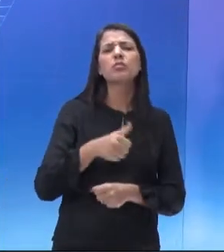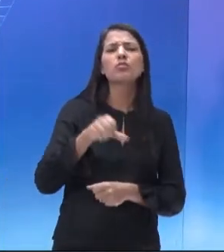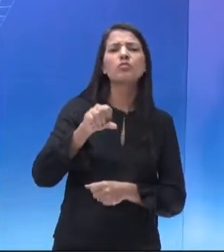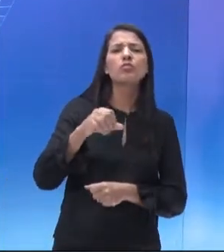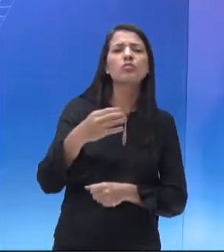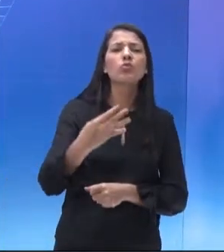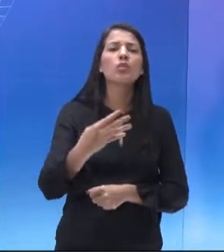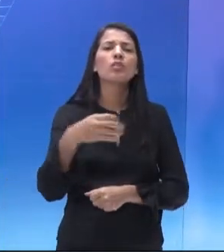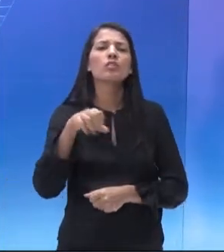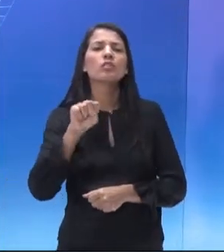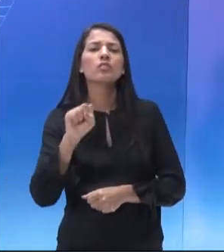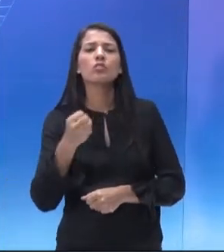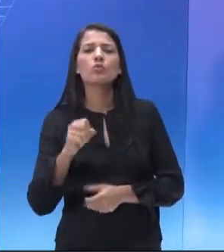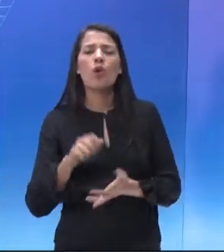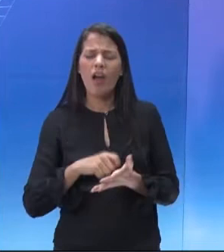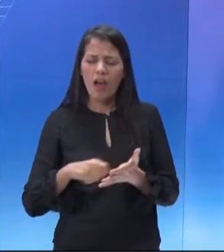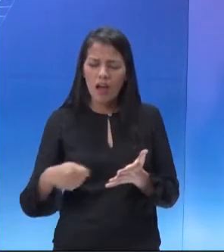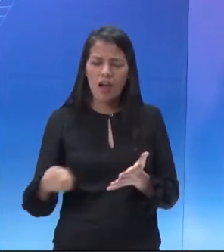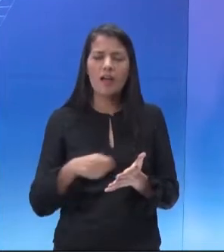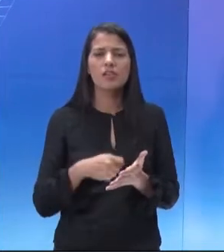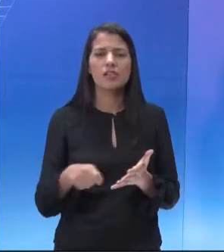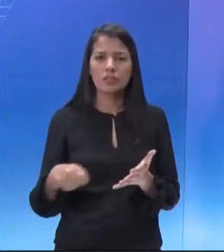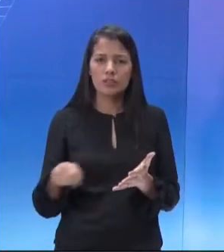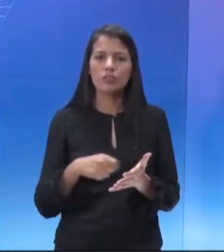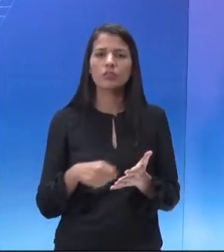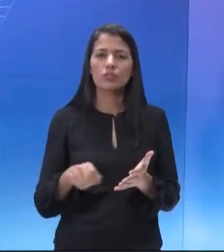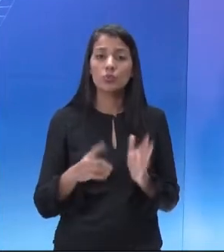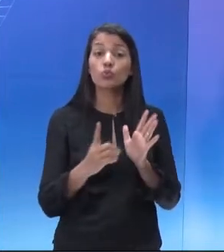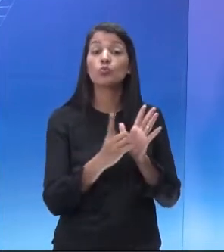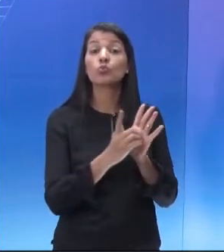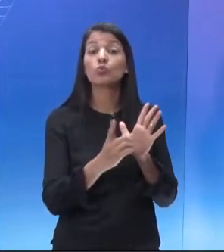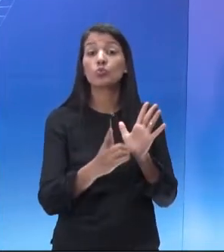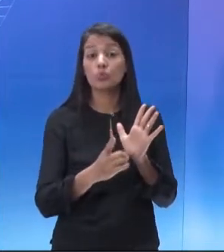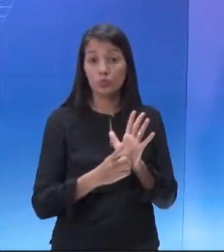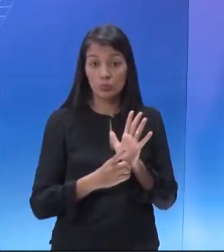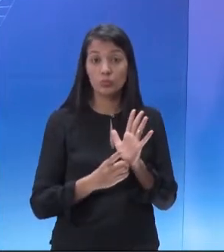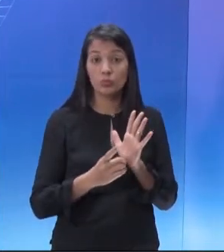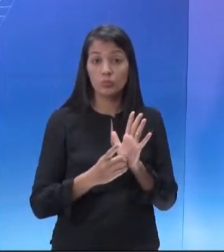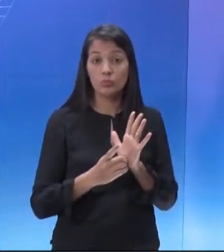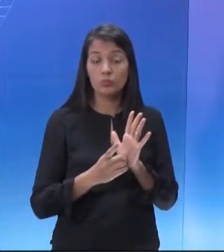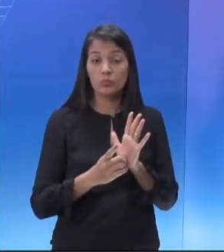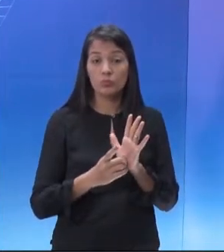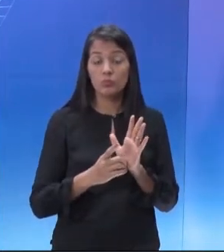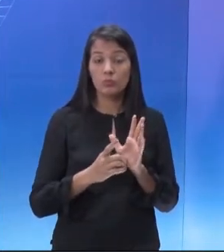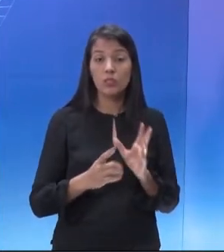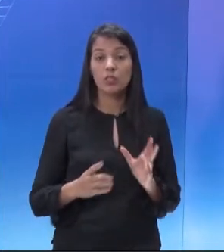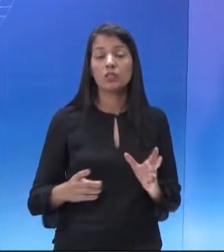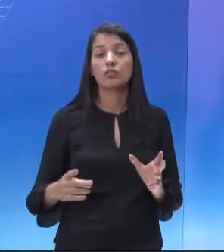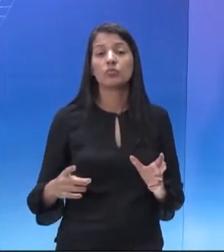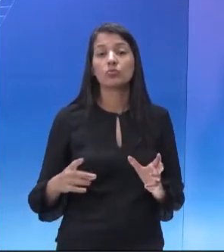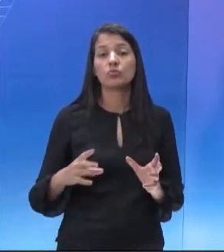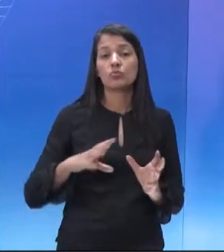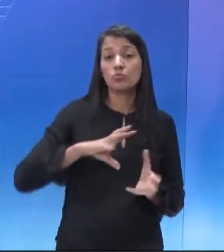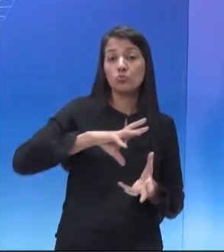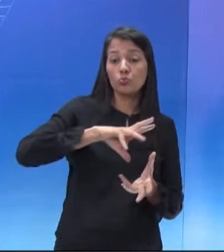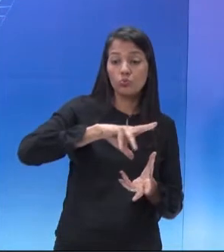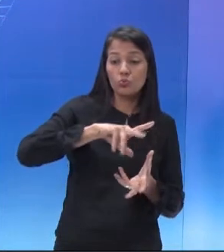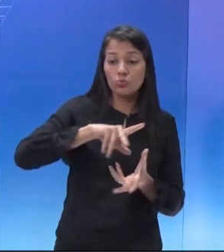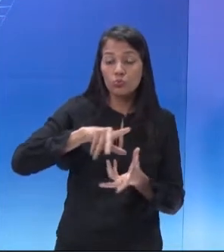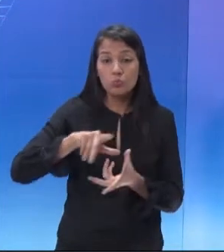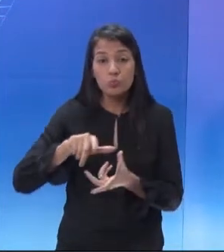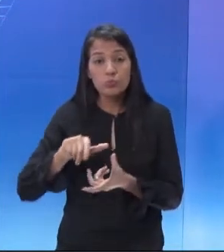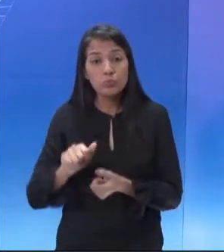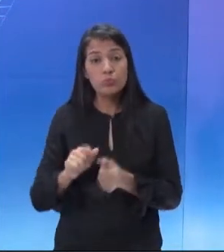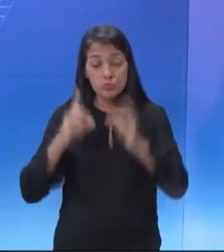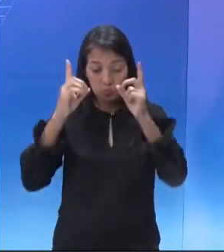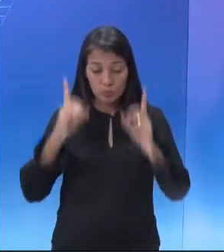ONU, assinou o tratado dessa Convenção dos Direitos Humanos. Então o Brasil é obrigado,